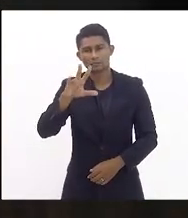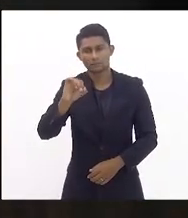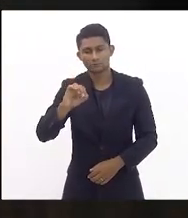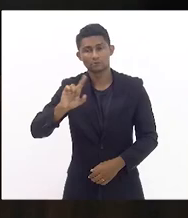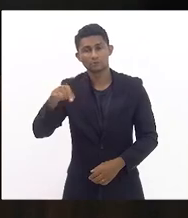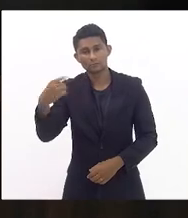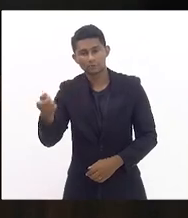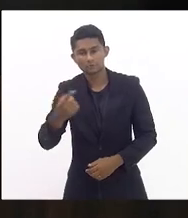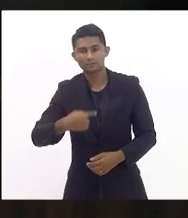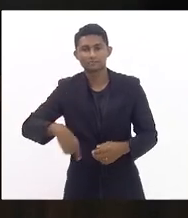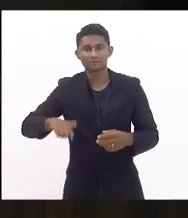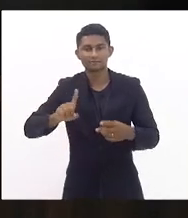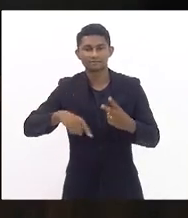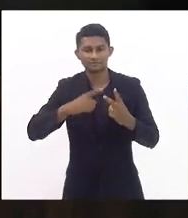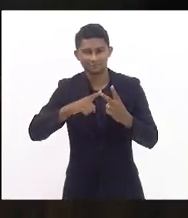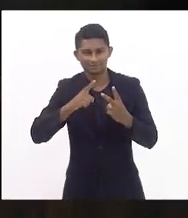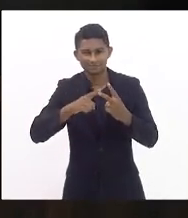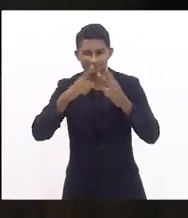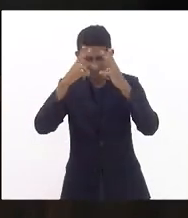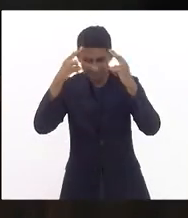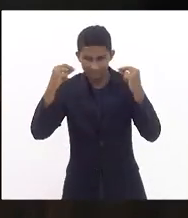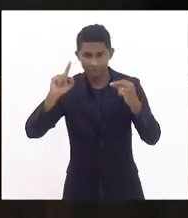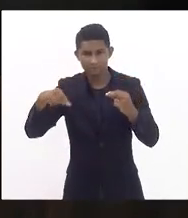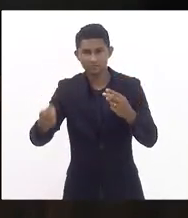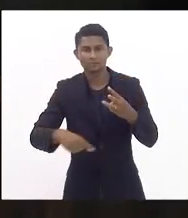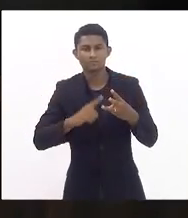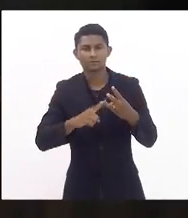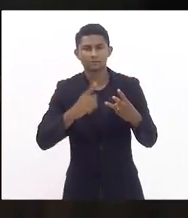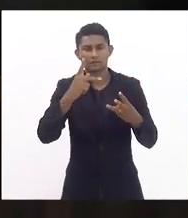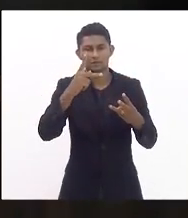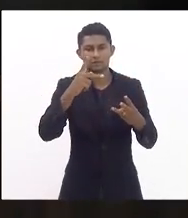deputada enfermeira Rejane, depois Paul Bell,